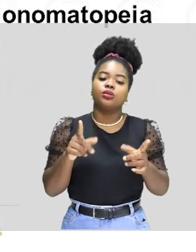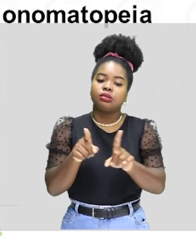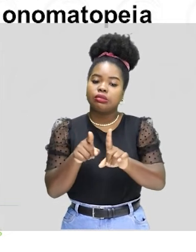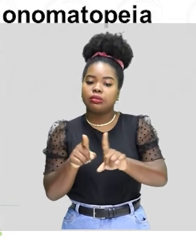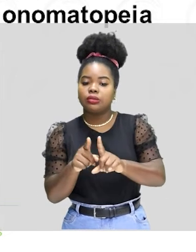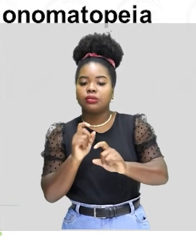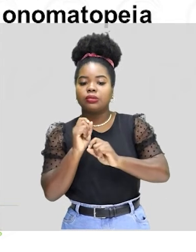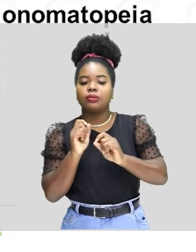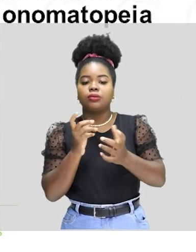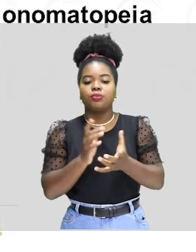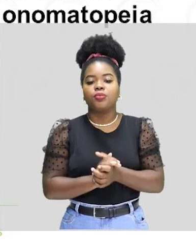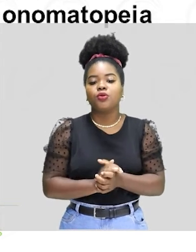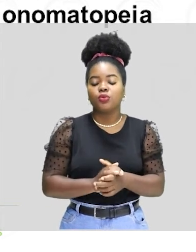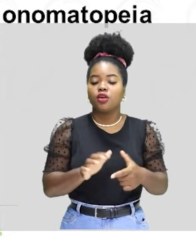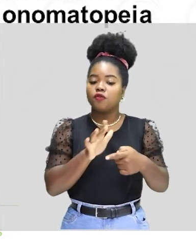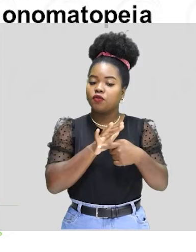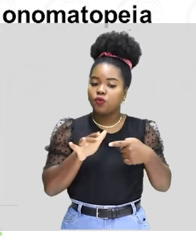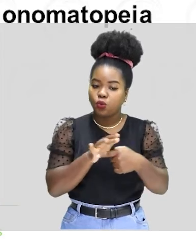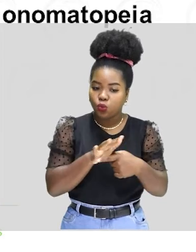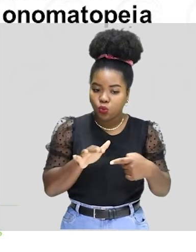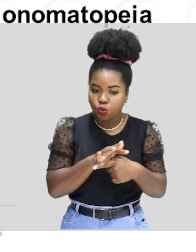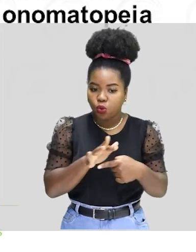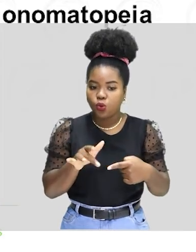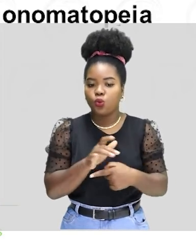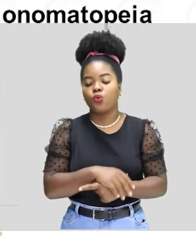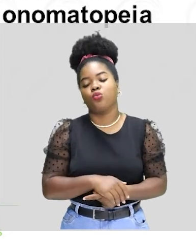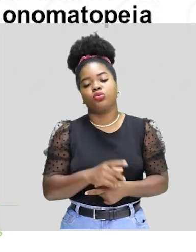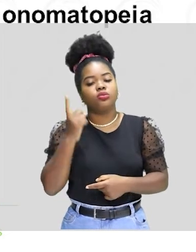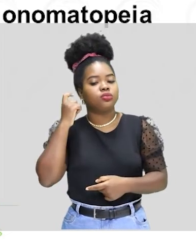unidade lexical, que eu vou chamar de